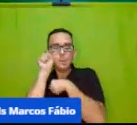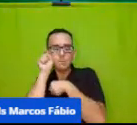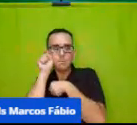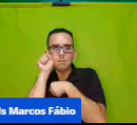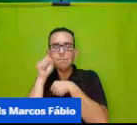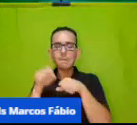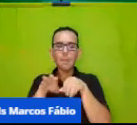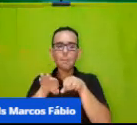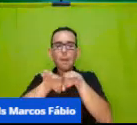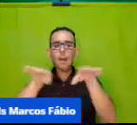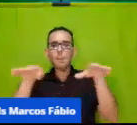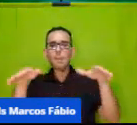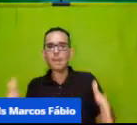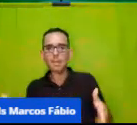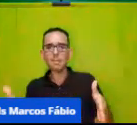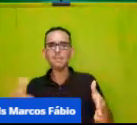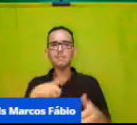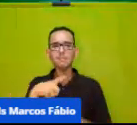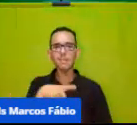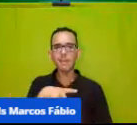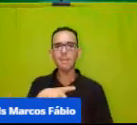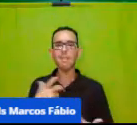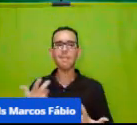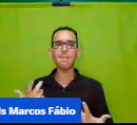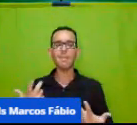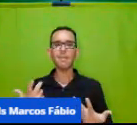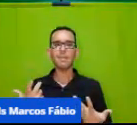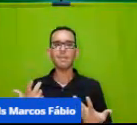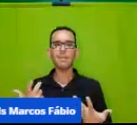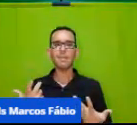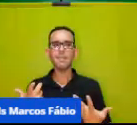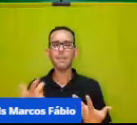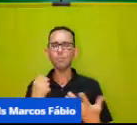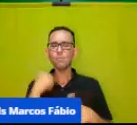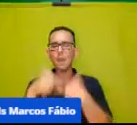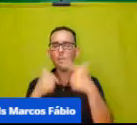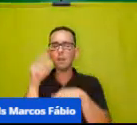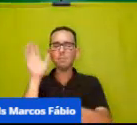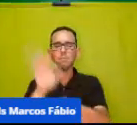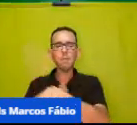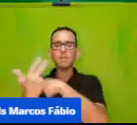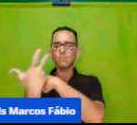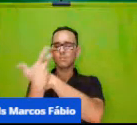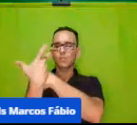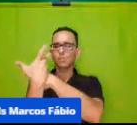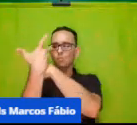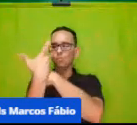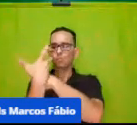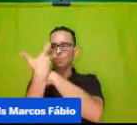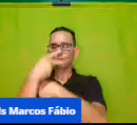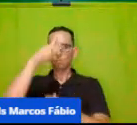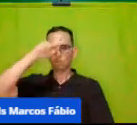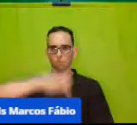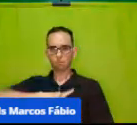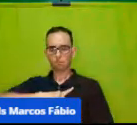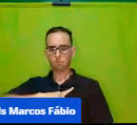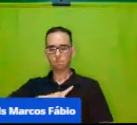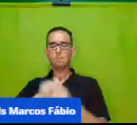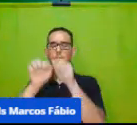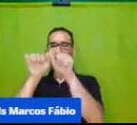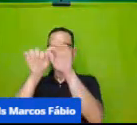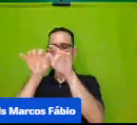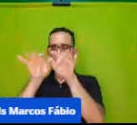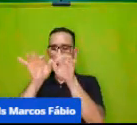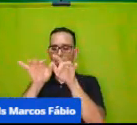eu utilizo mais como eu trabalho mais com o vídeo. Eu gravo meu vídeo, escrevo